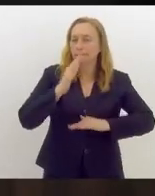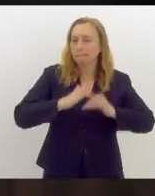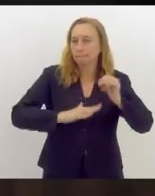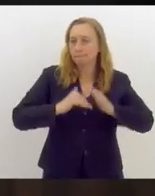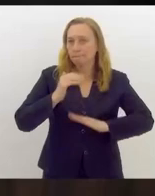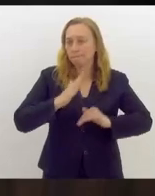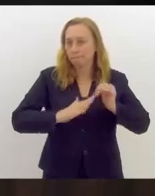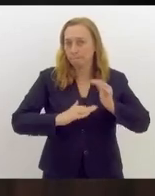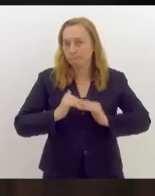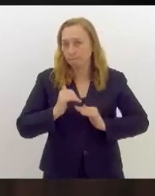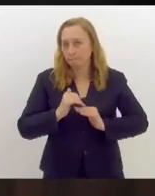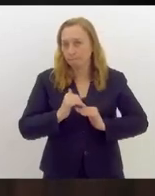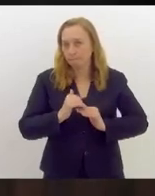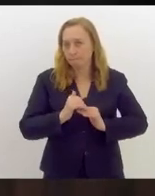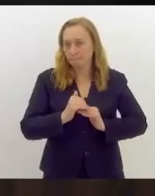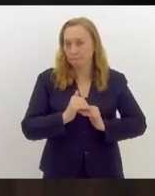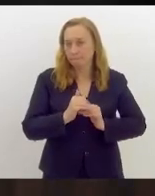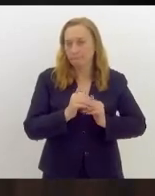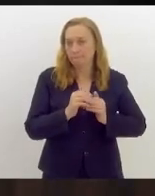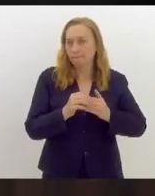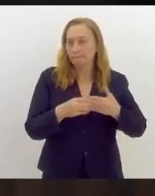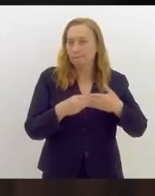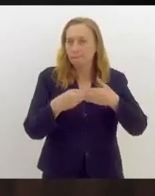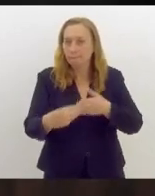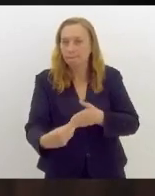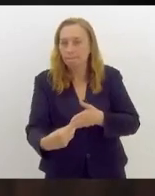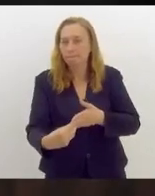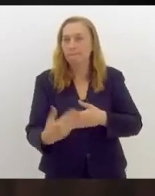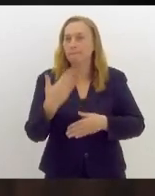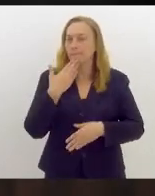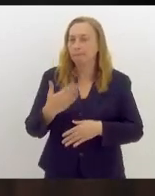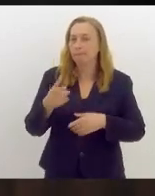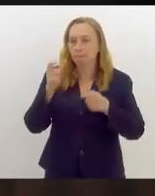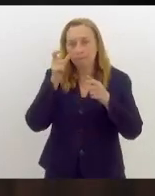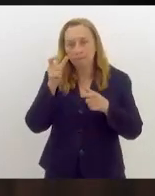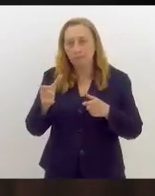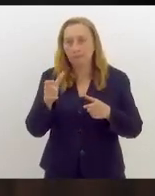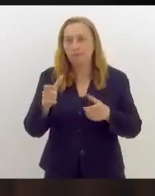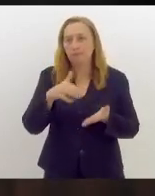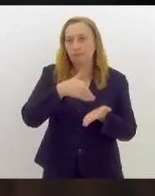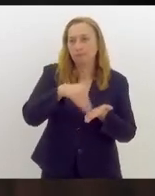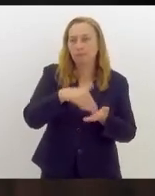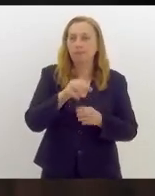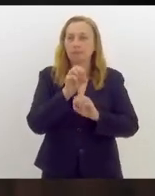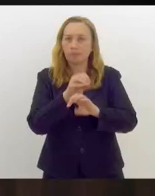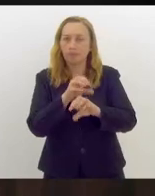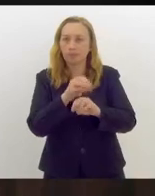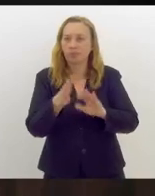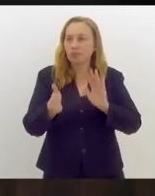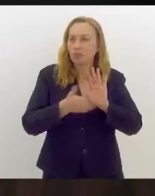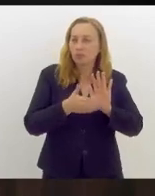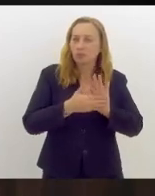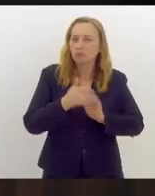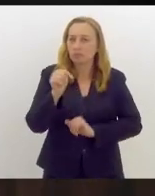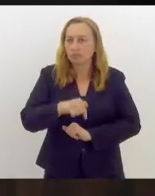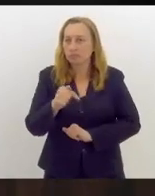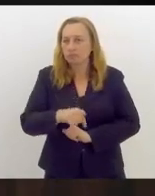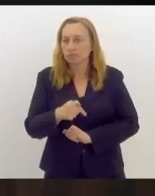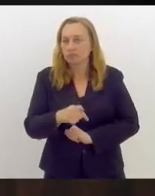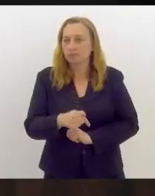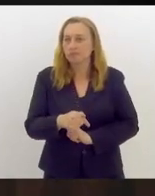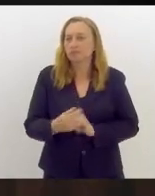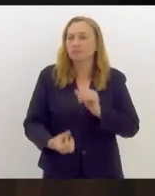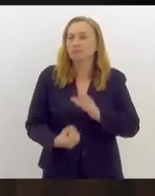secretários dois secretários de Educação de estado município inclusive fazer a proposta aqui vou